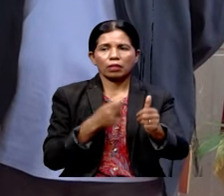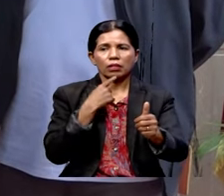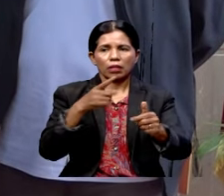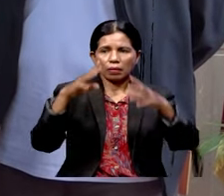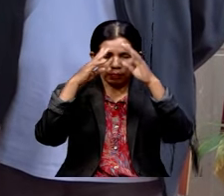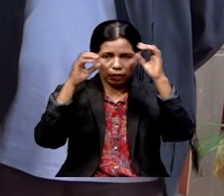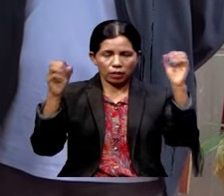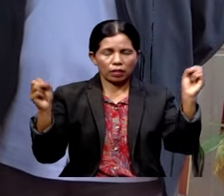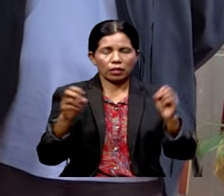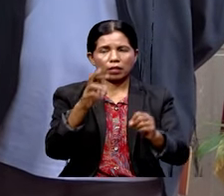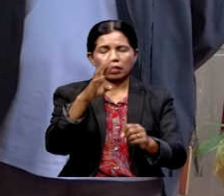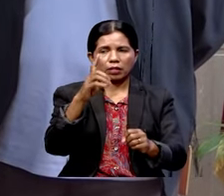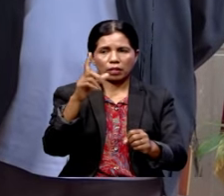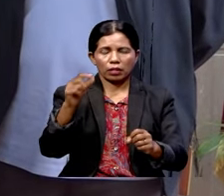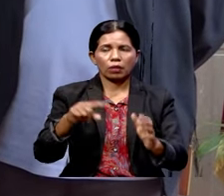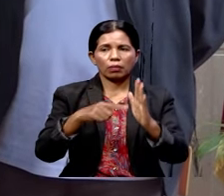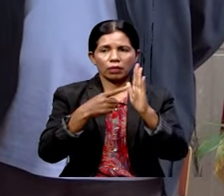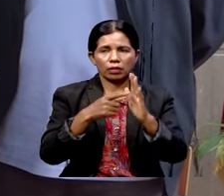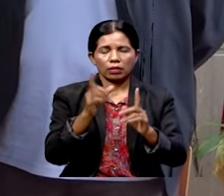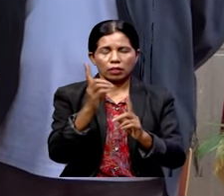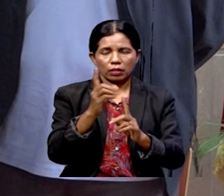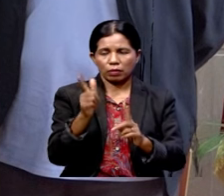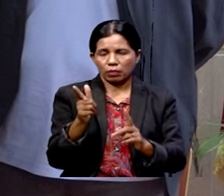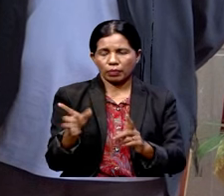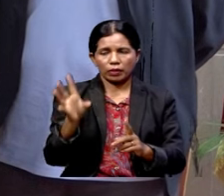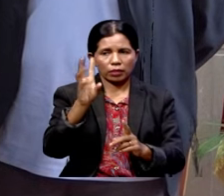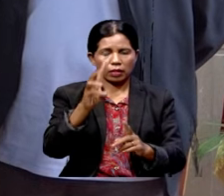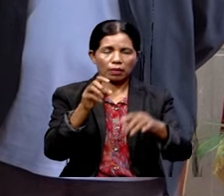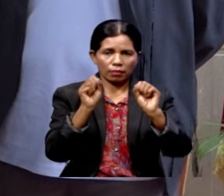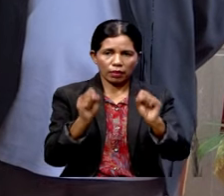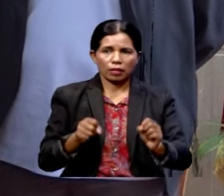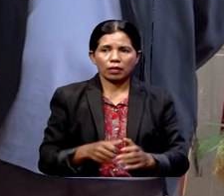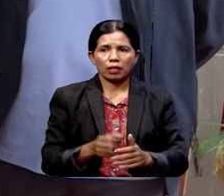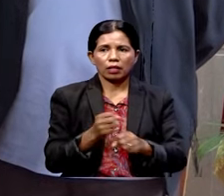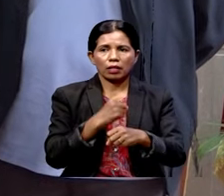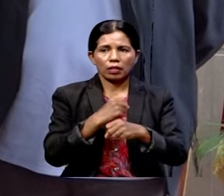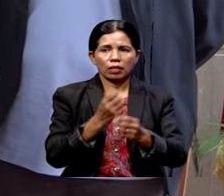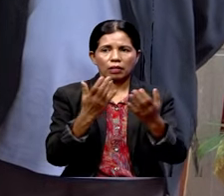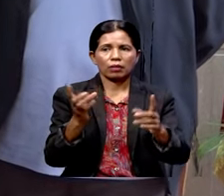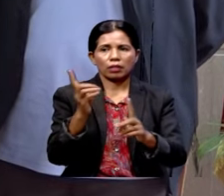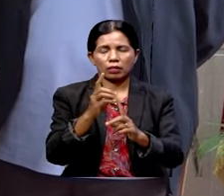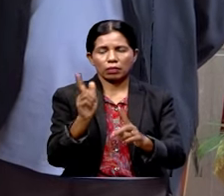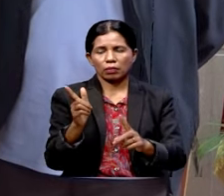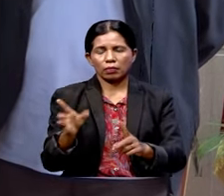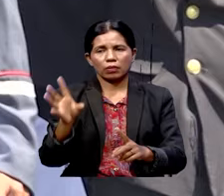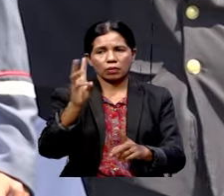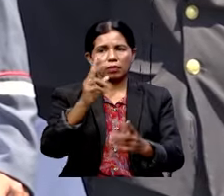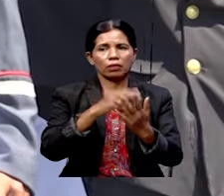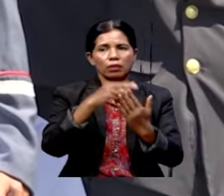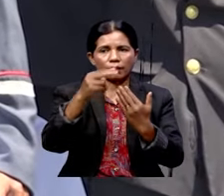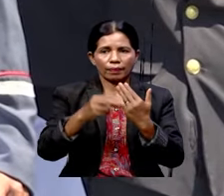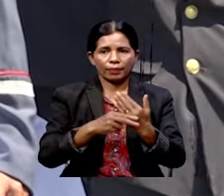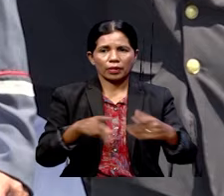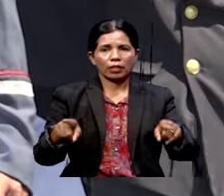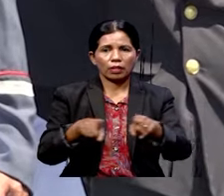presidente da república niniar kume sakedas dia 26 para bele halkaman ba dia 28 novembro. Condecoração né, no